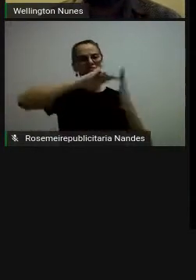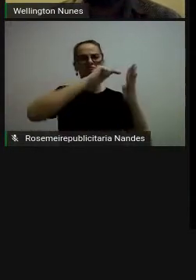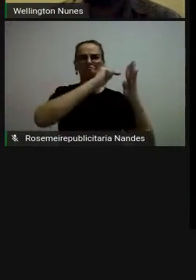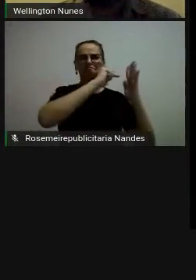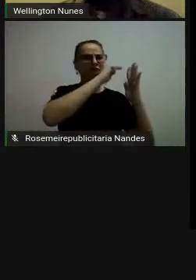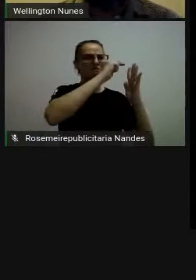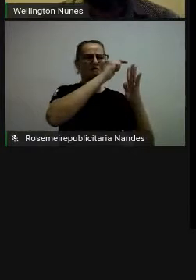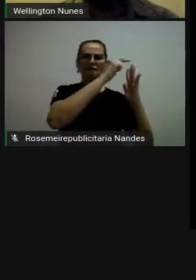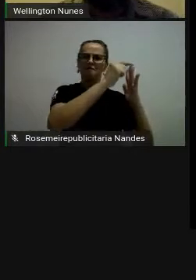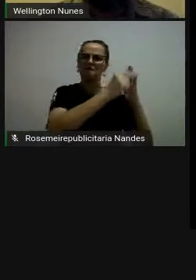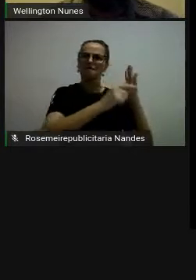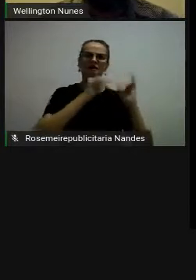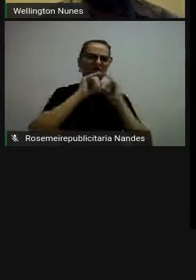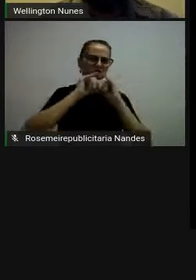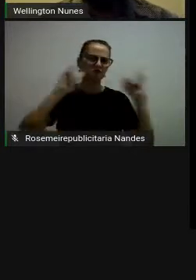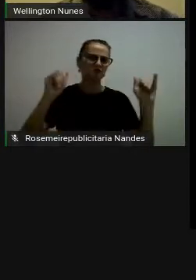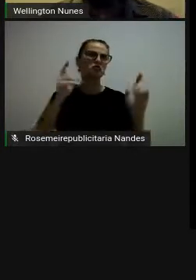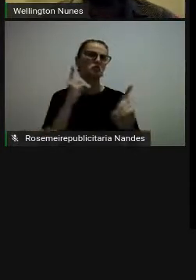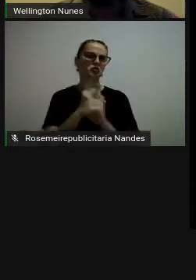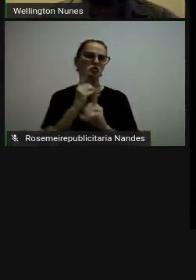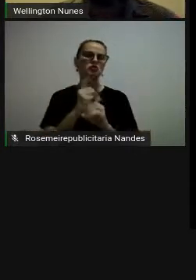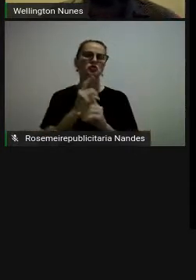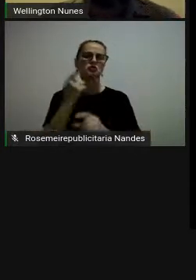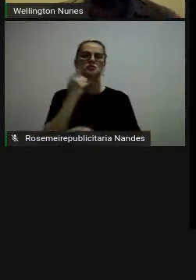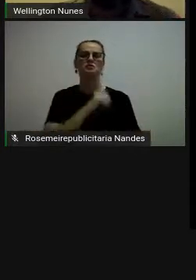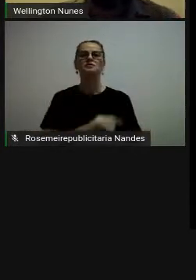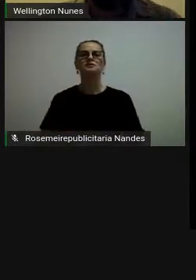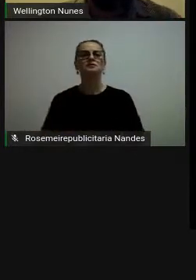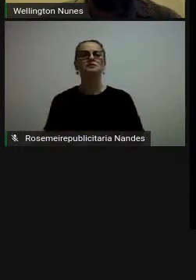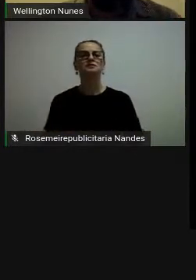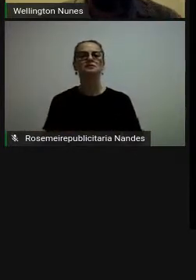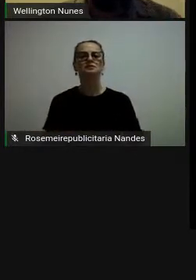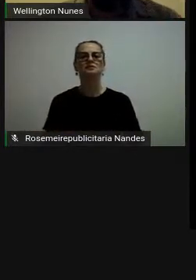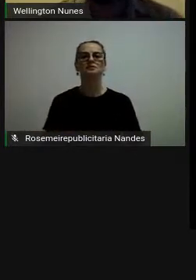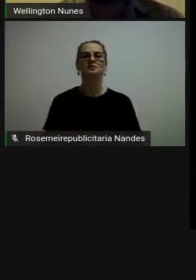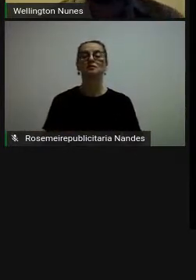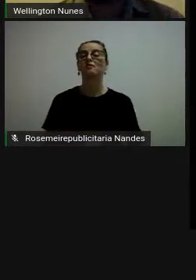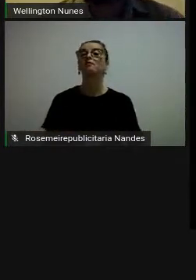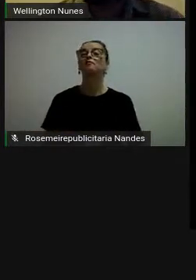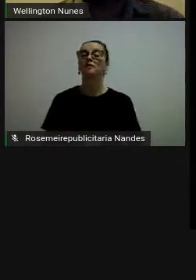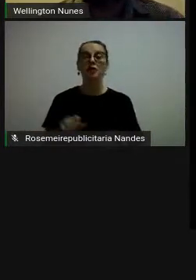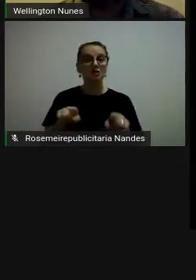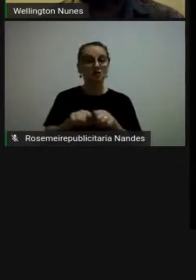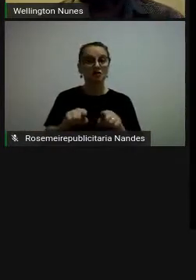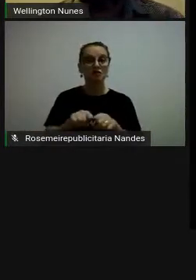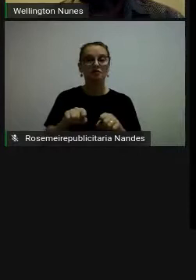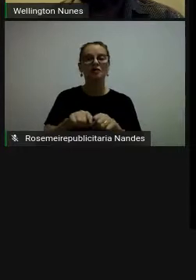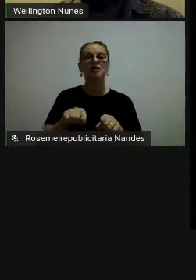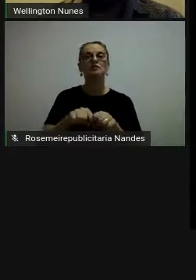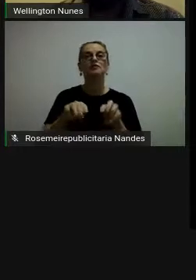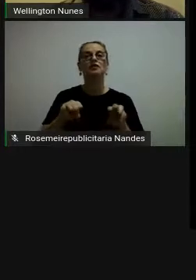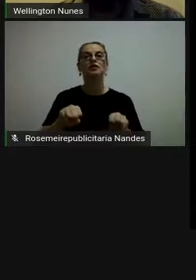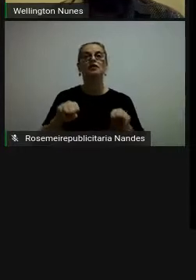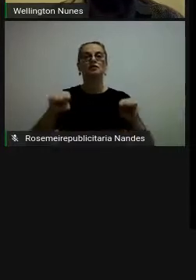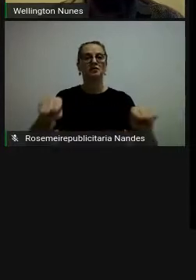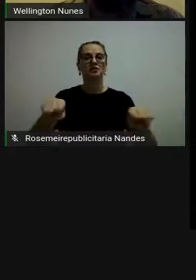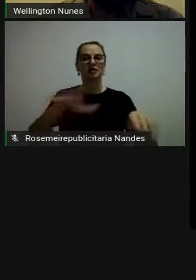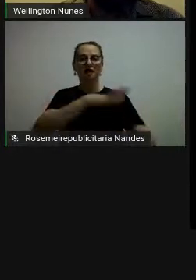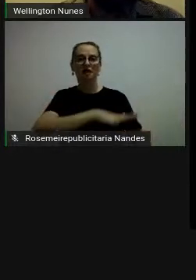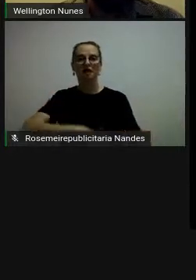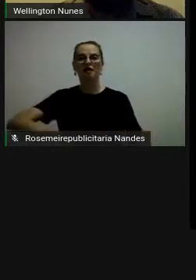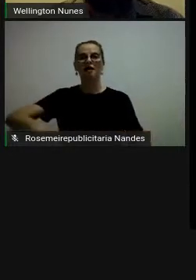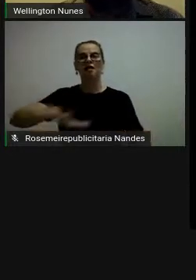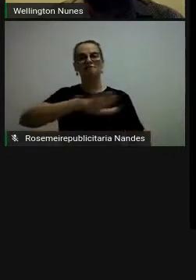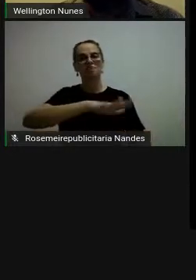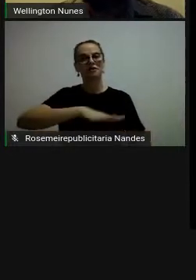dados espaciais, né, georreferenciados, é o Ministério do Meio Ambiente, né? que trabalha aí com